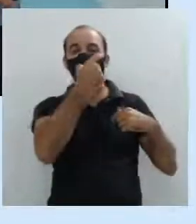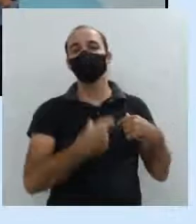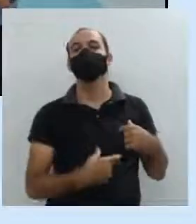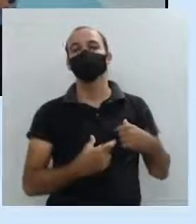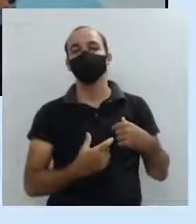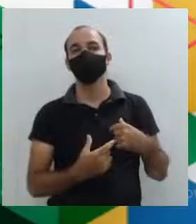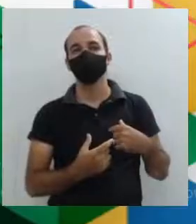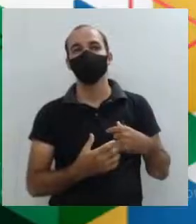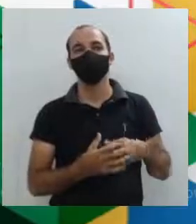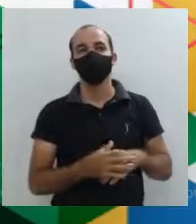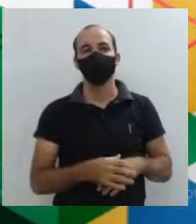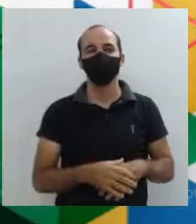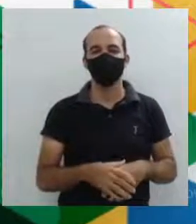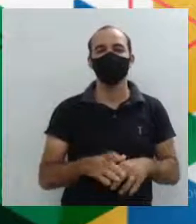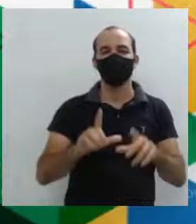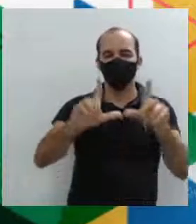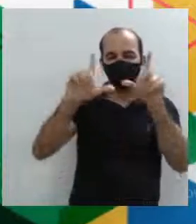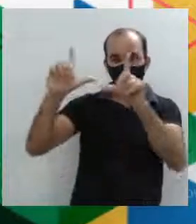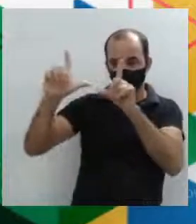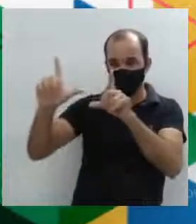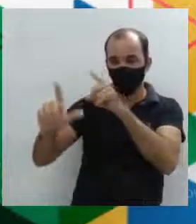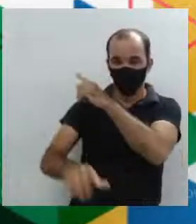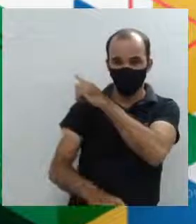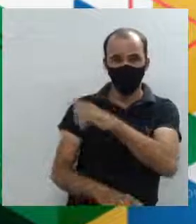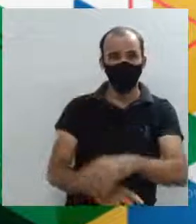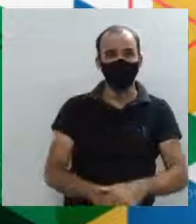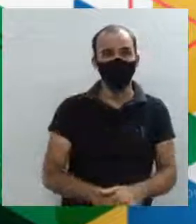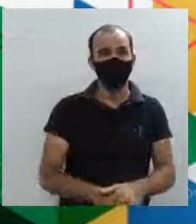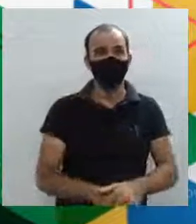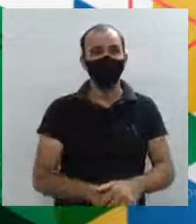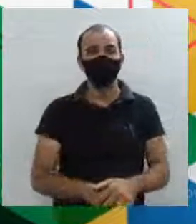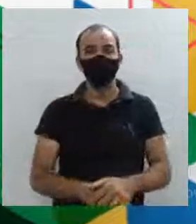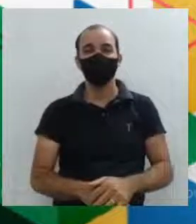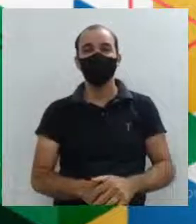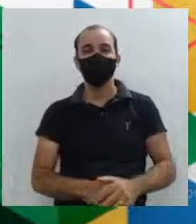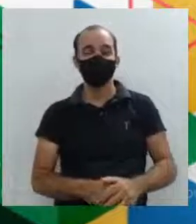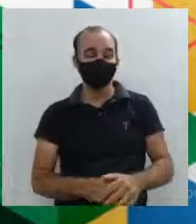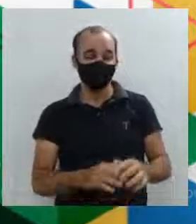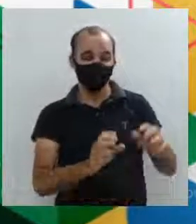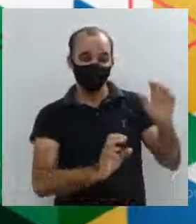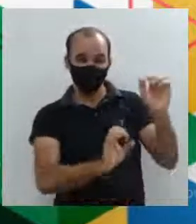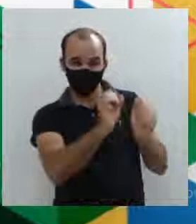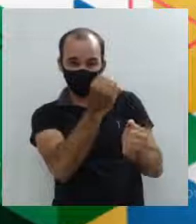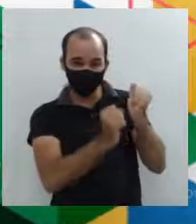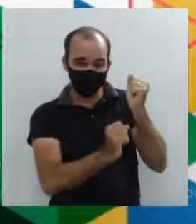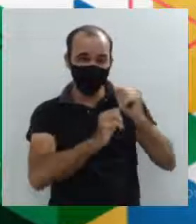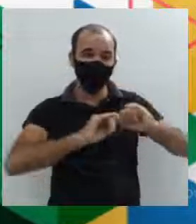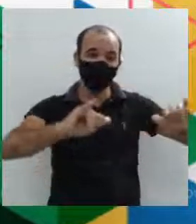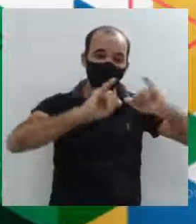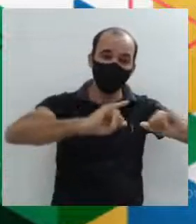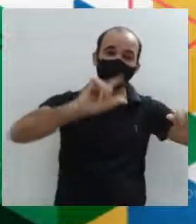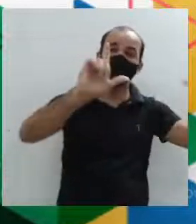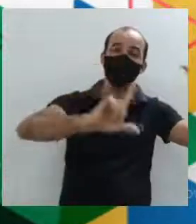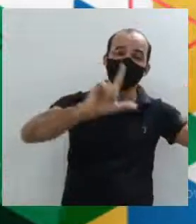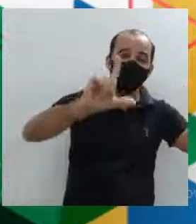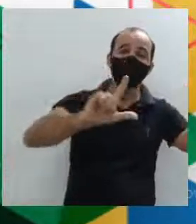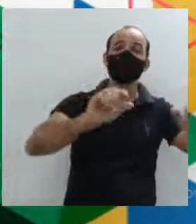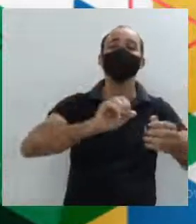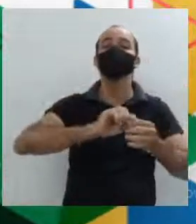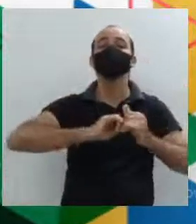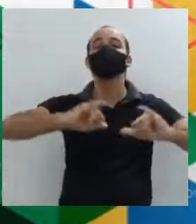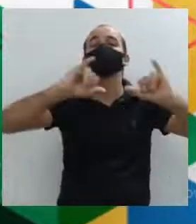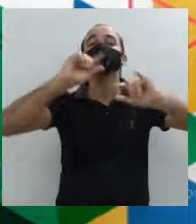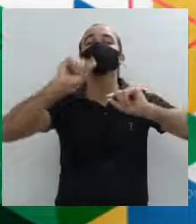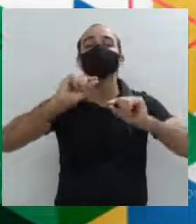assim, o que é que diz a indústria cultural? Coma, prove, vista,